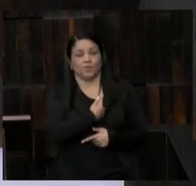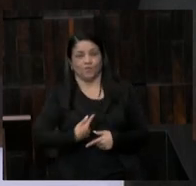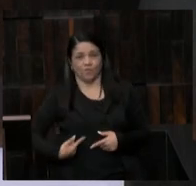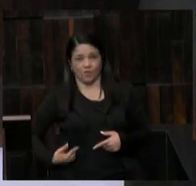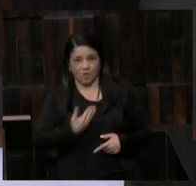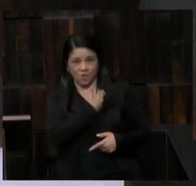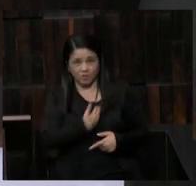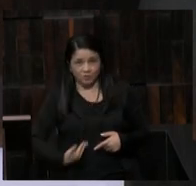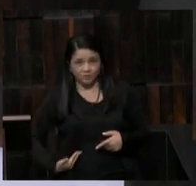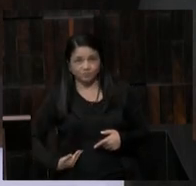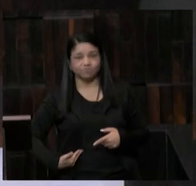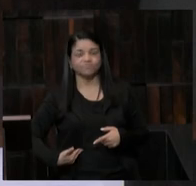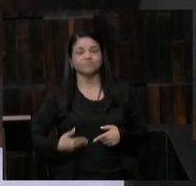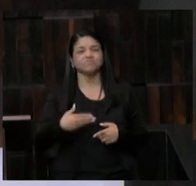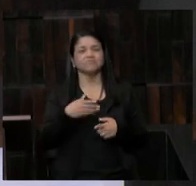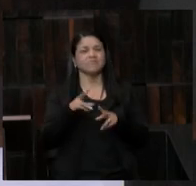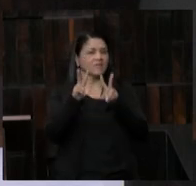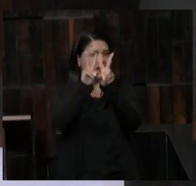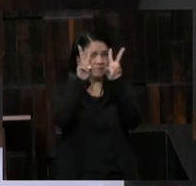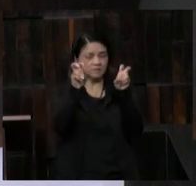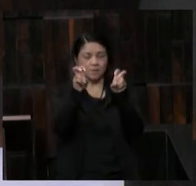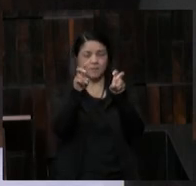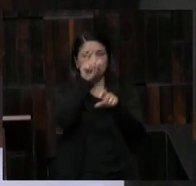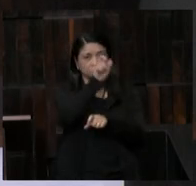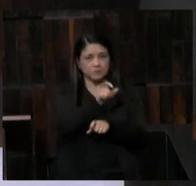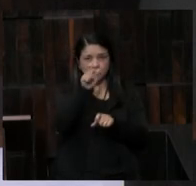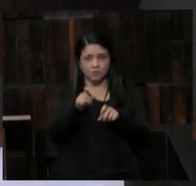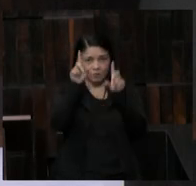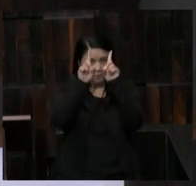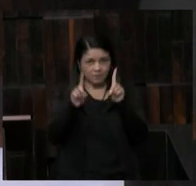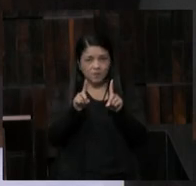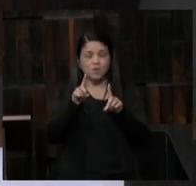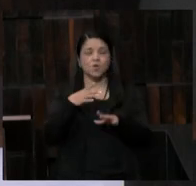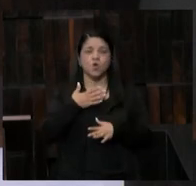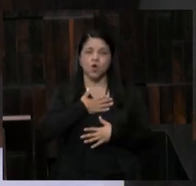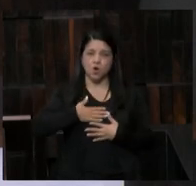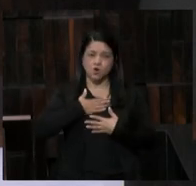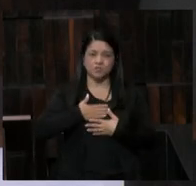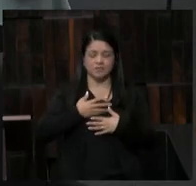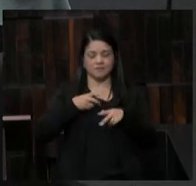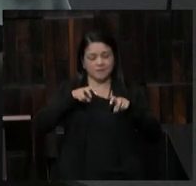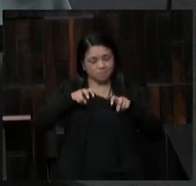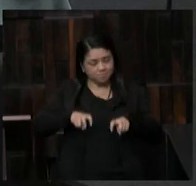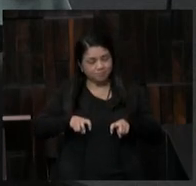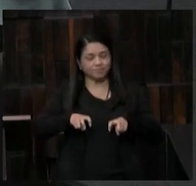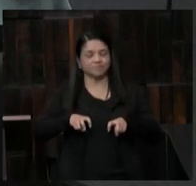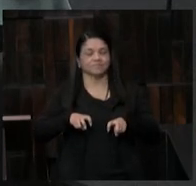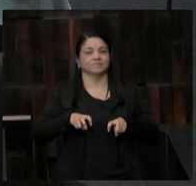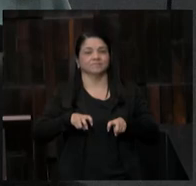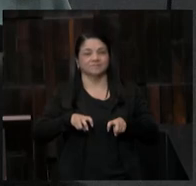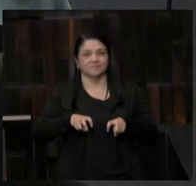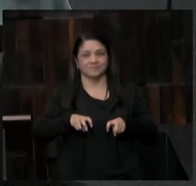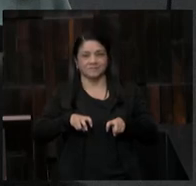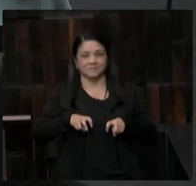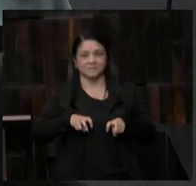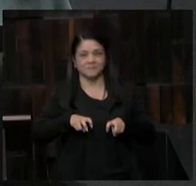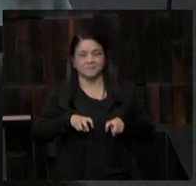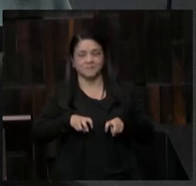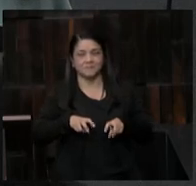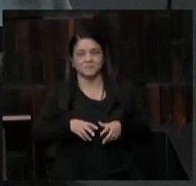a temática da pessoa com deficiência. E por isso que gostaria muito que ela fizesse parte conosco desta mesa.